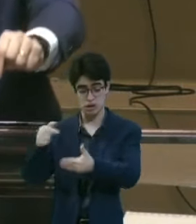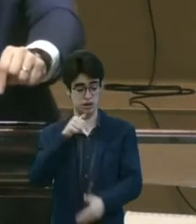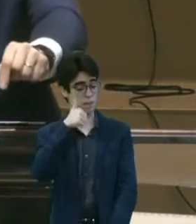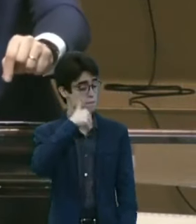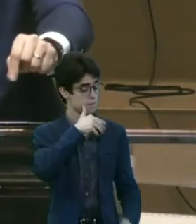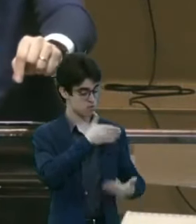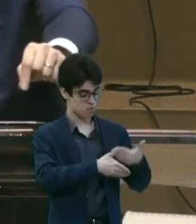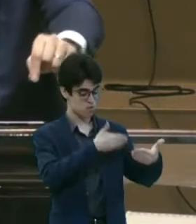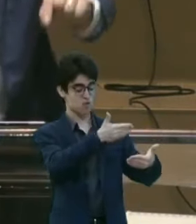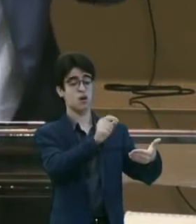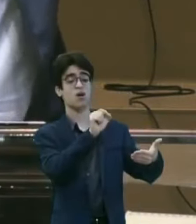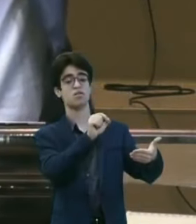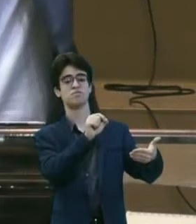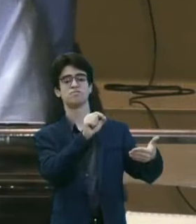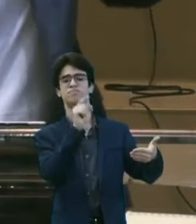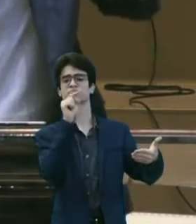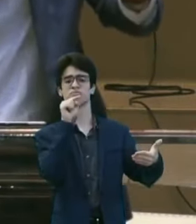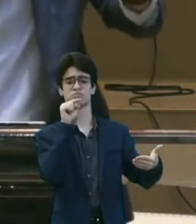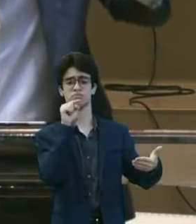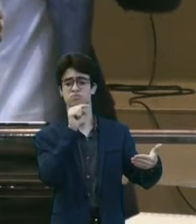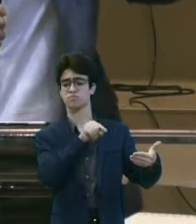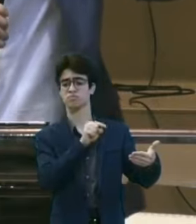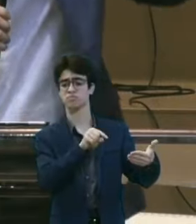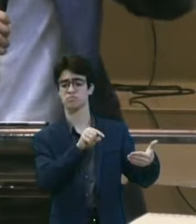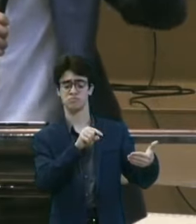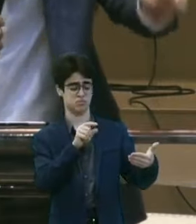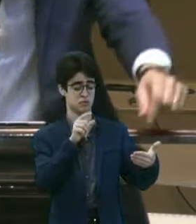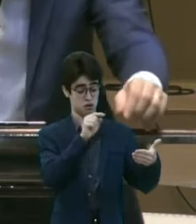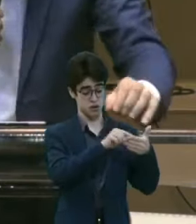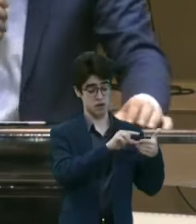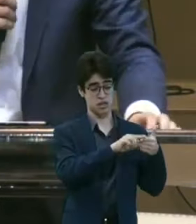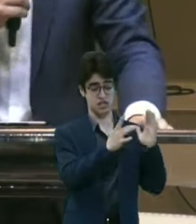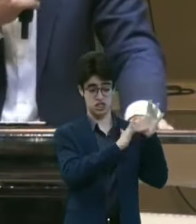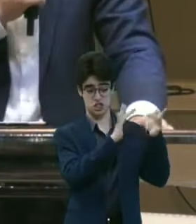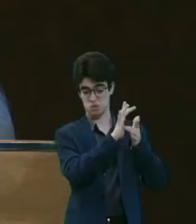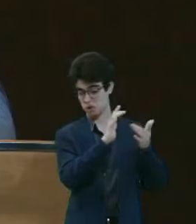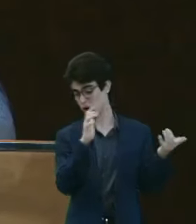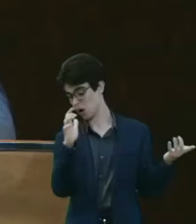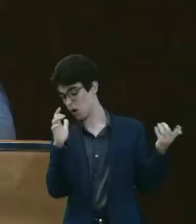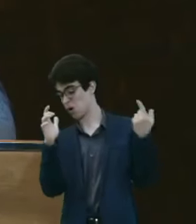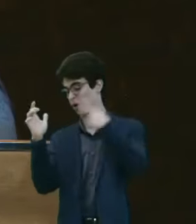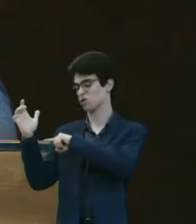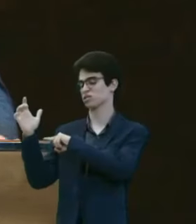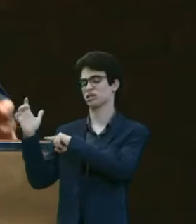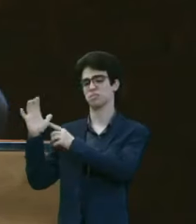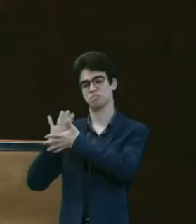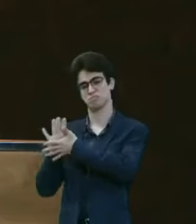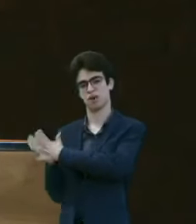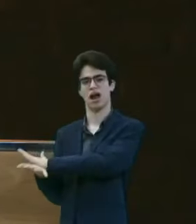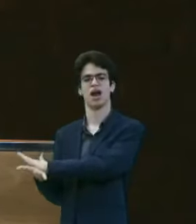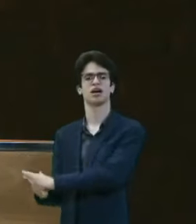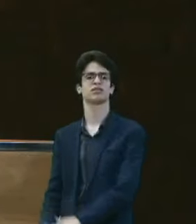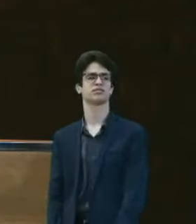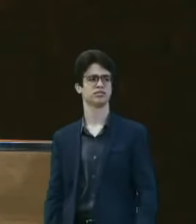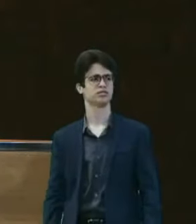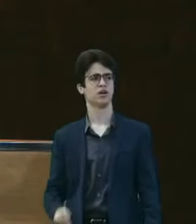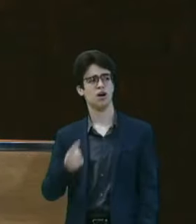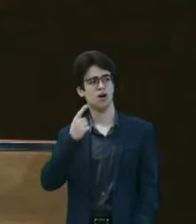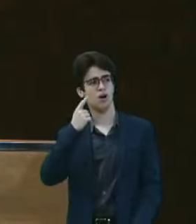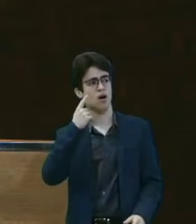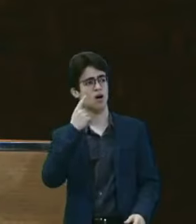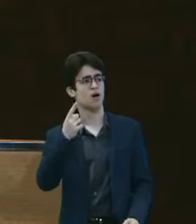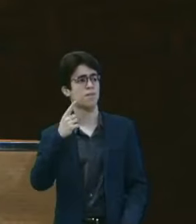ferirá a cabeça e você lhe ferirá o calcanhar. É interessante que